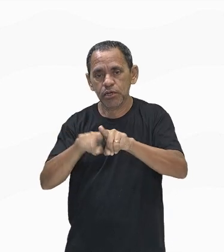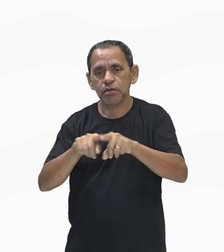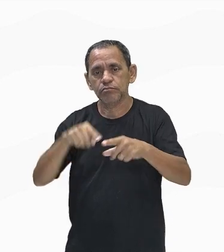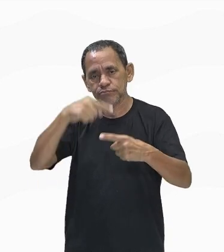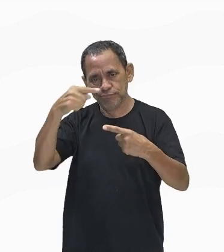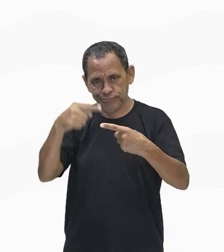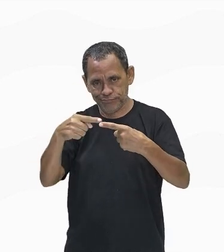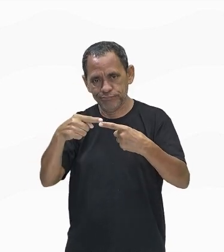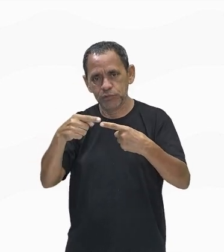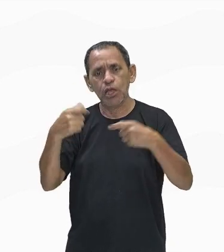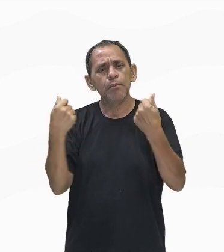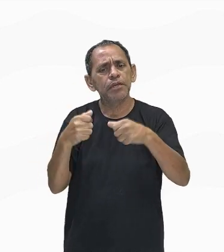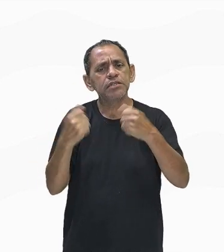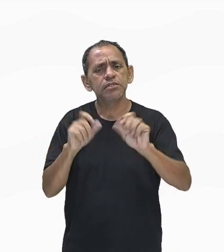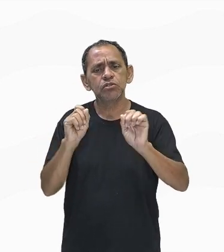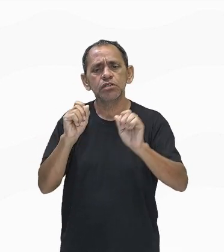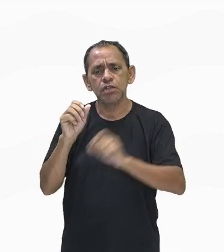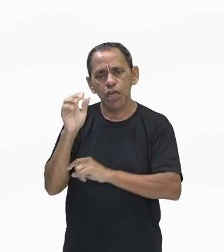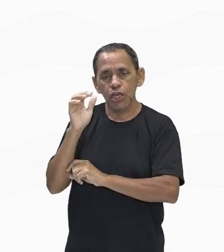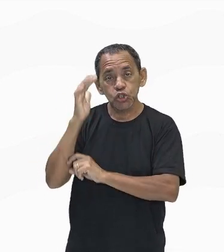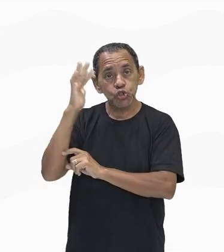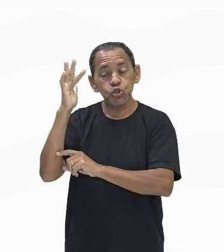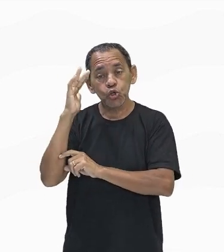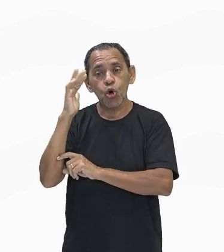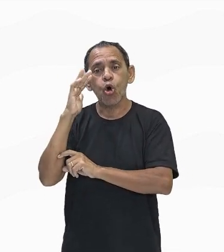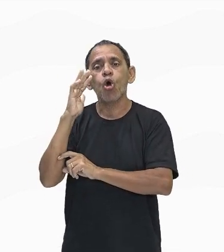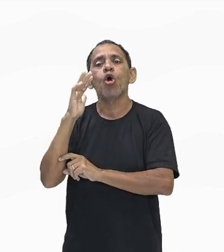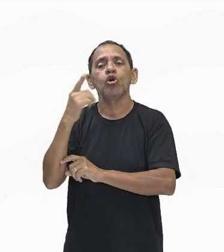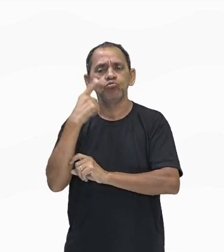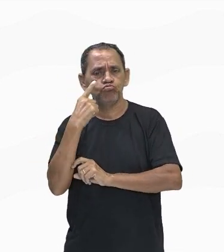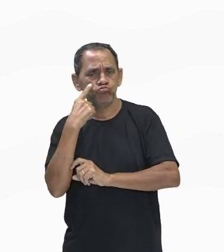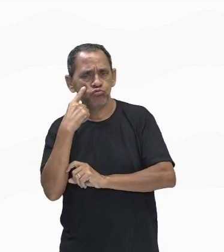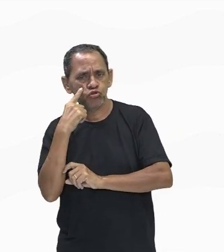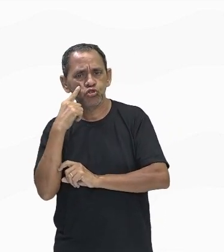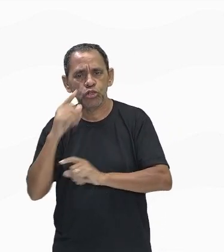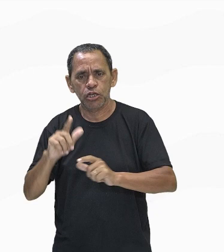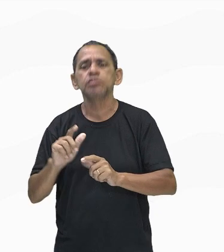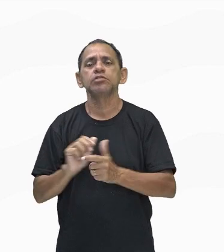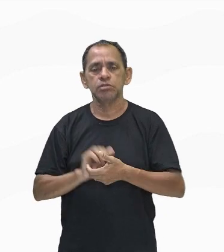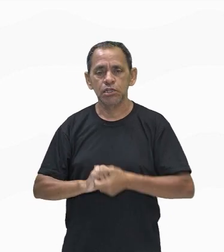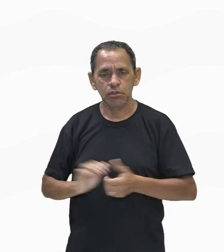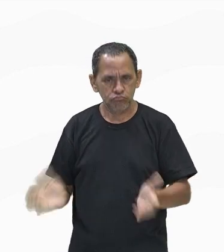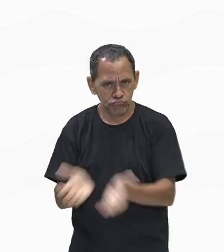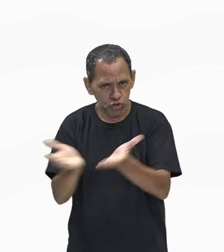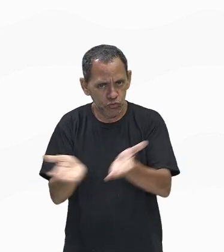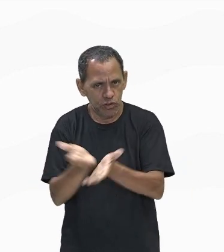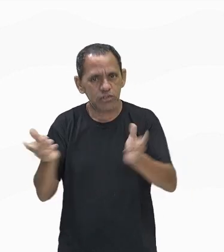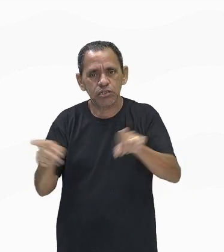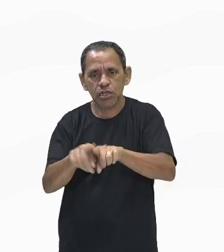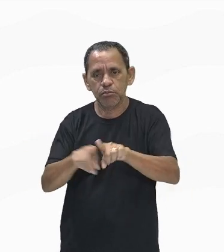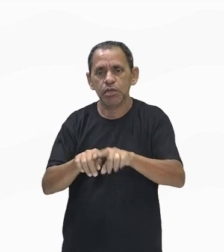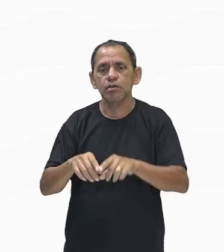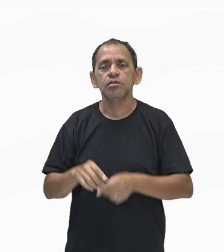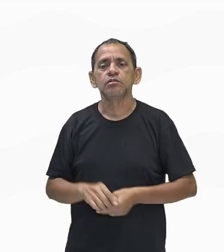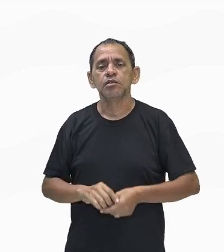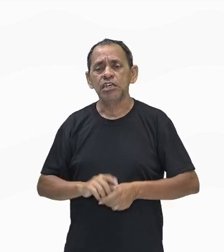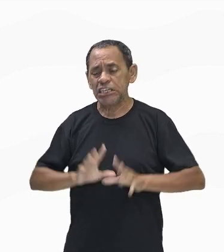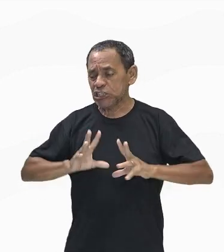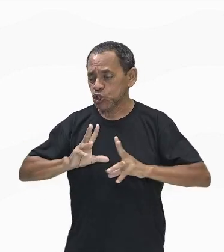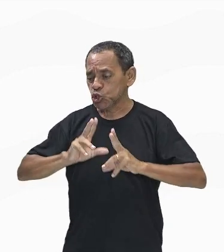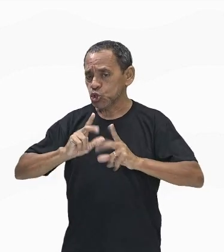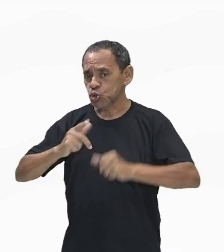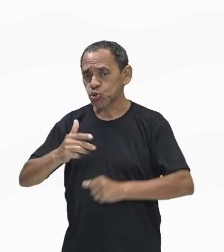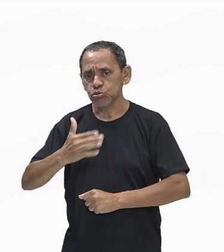que tem as necessidades, os sonhos, interesses e motivações. E aí tudo tem a ver comigo somente, né? O propósito de